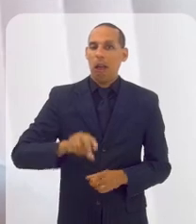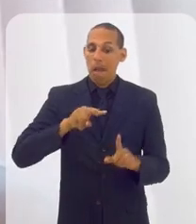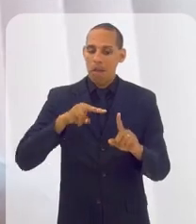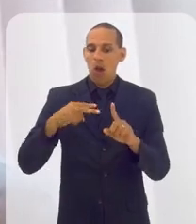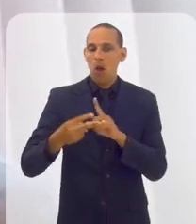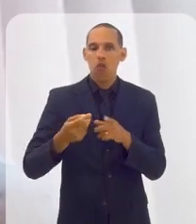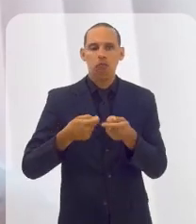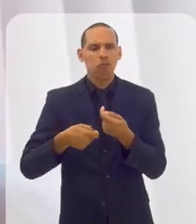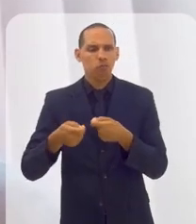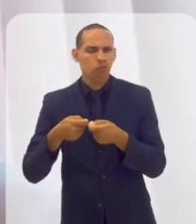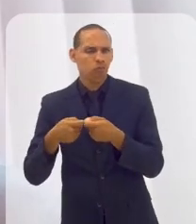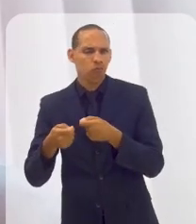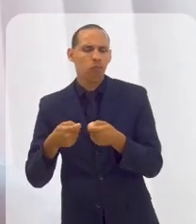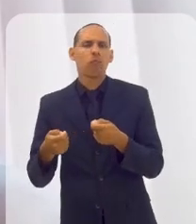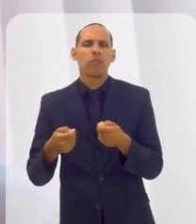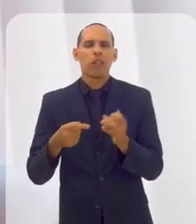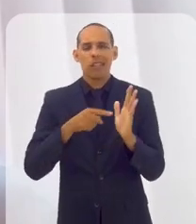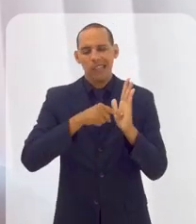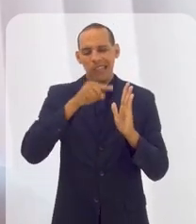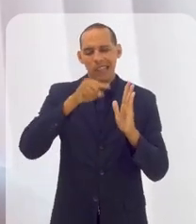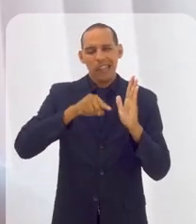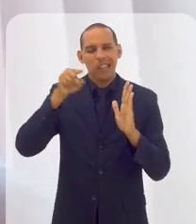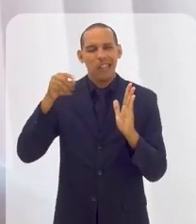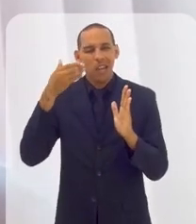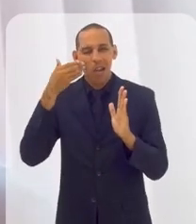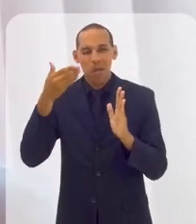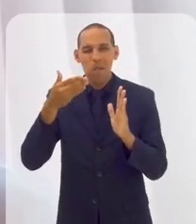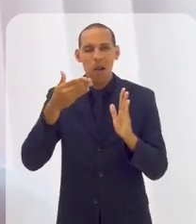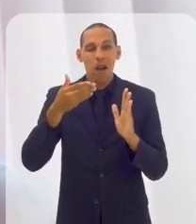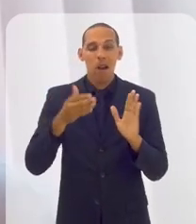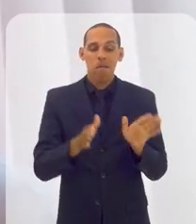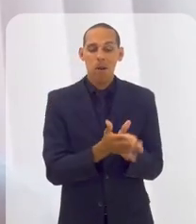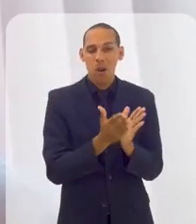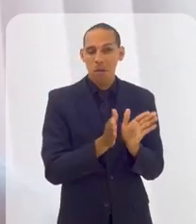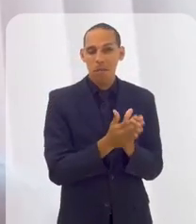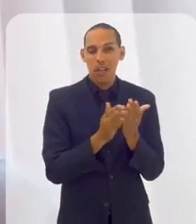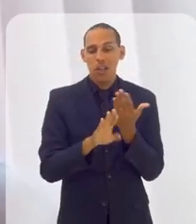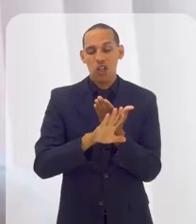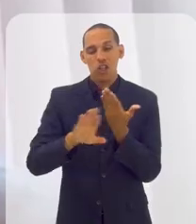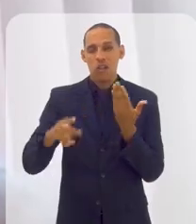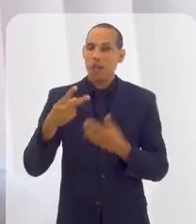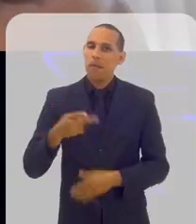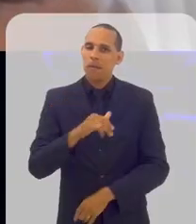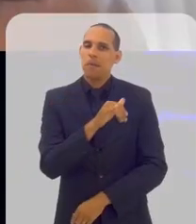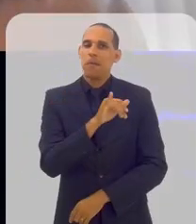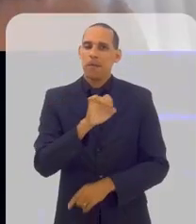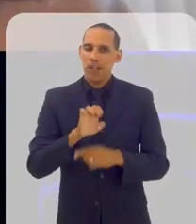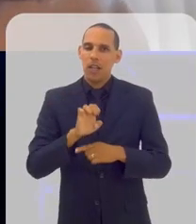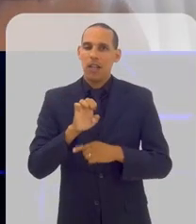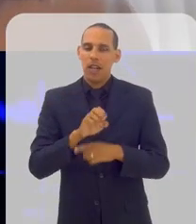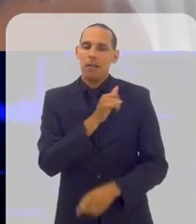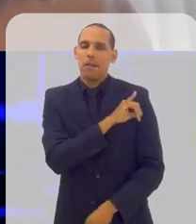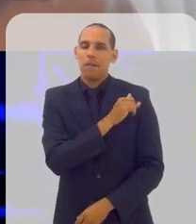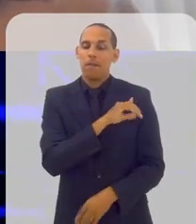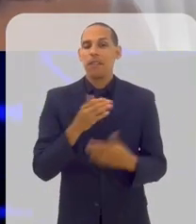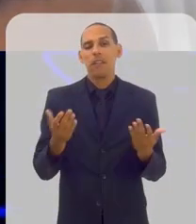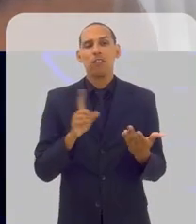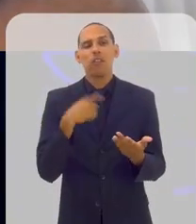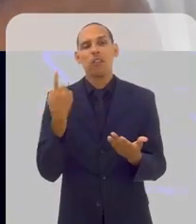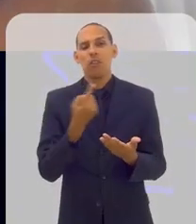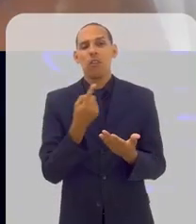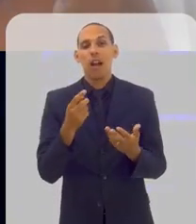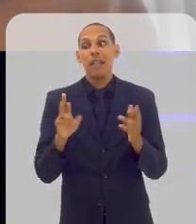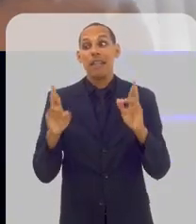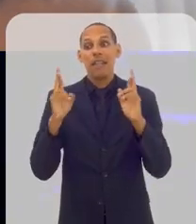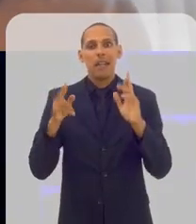da sua economia, aumentado os indicadores de pobreza, de exclusão no Estado enormemente. Então, é preciso, inclusive, a gente